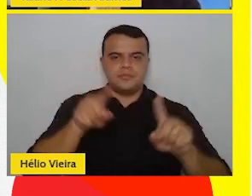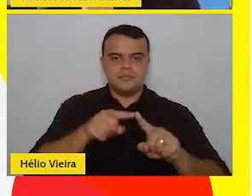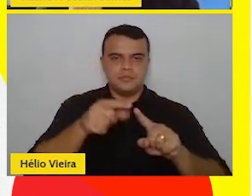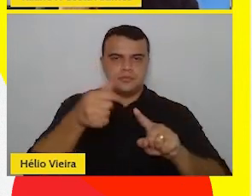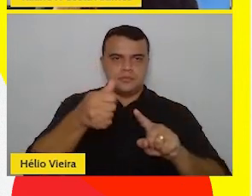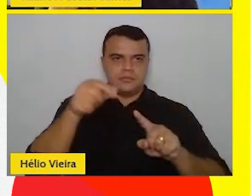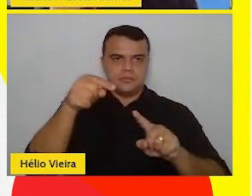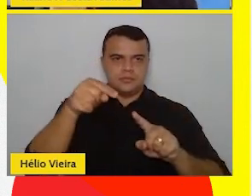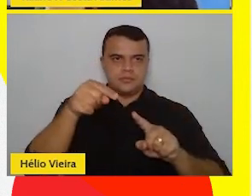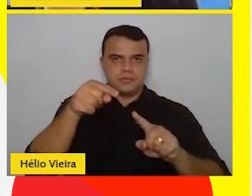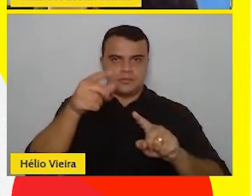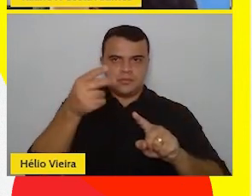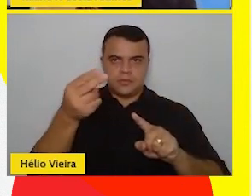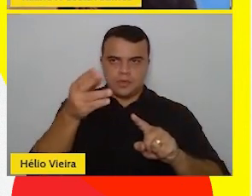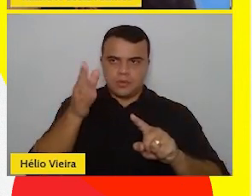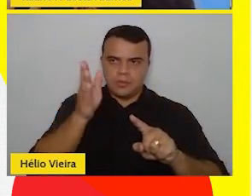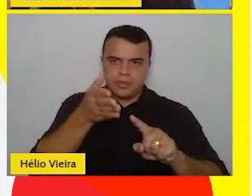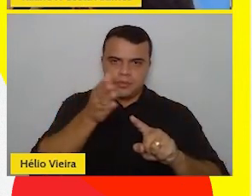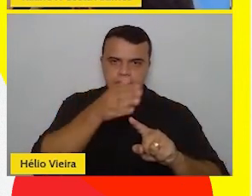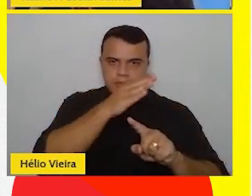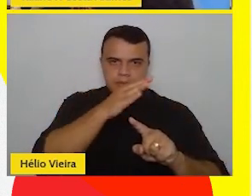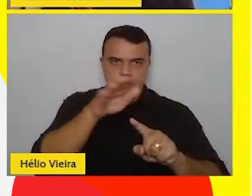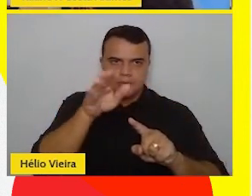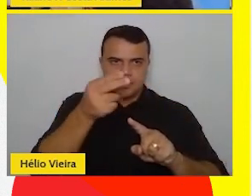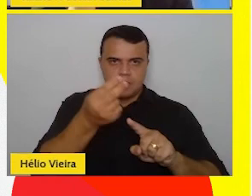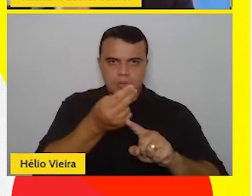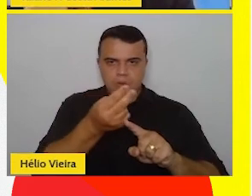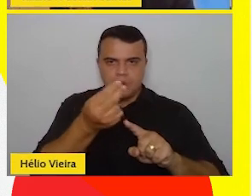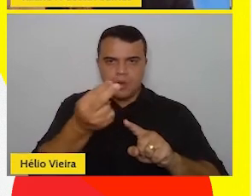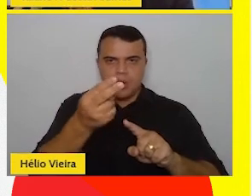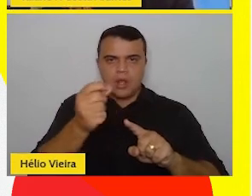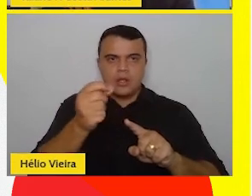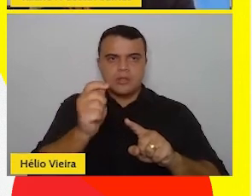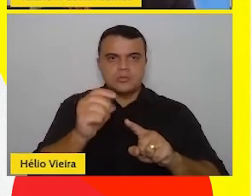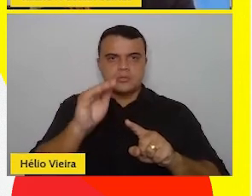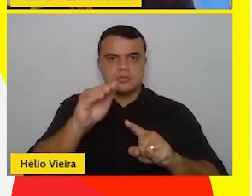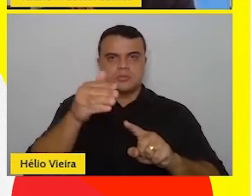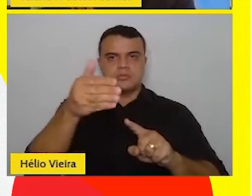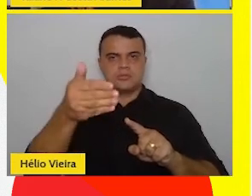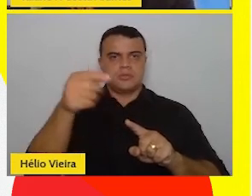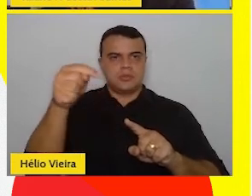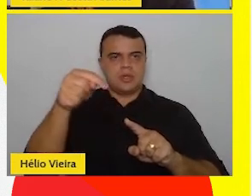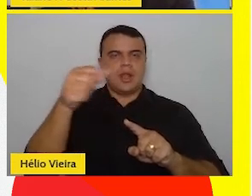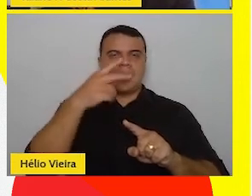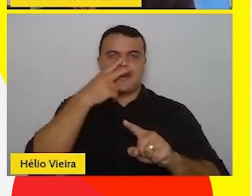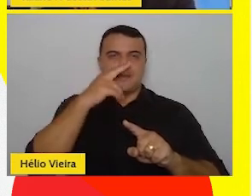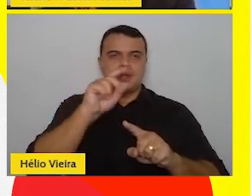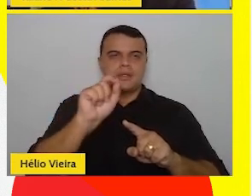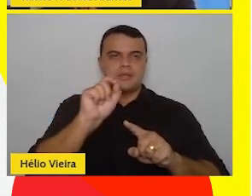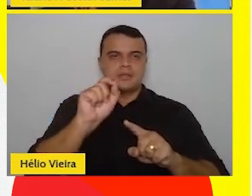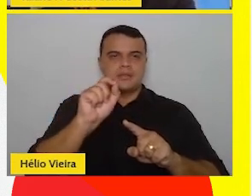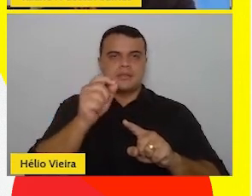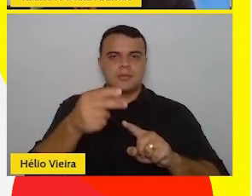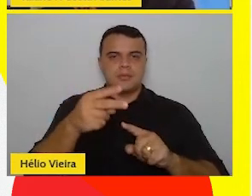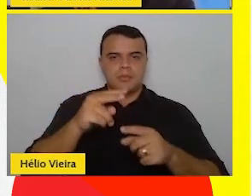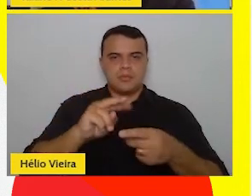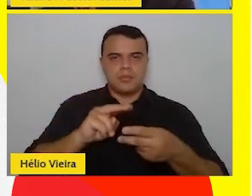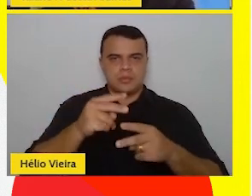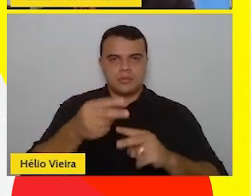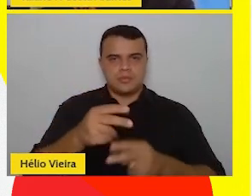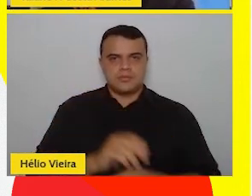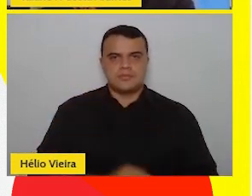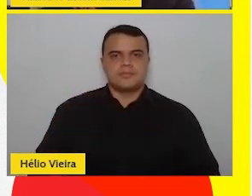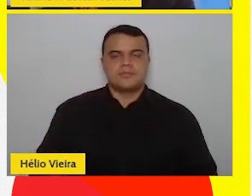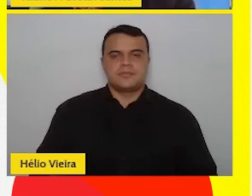põe linhas paralelas, quando for para o triângulo superior, ela fica em alternância.